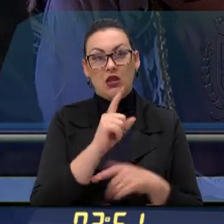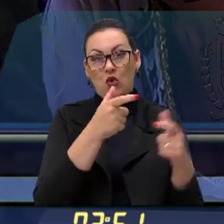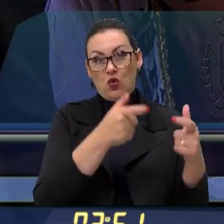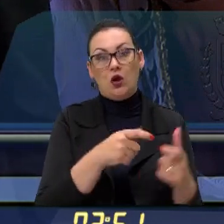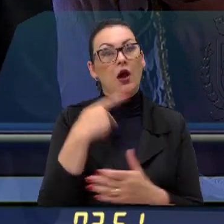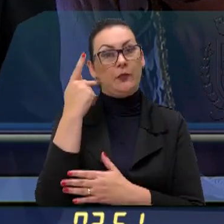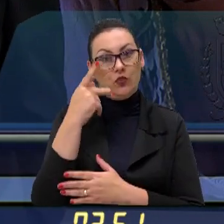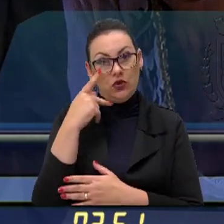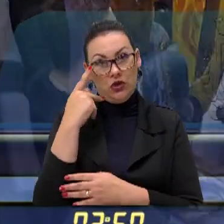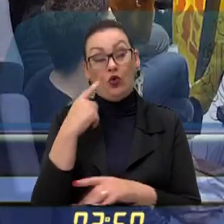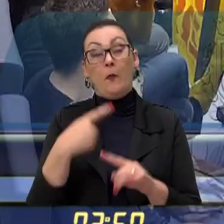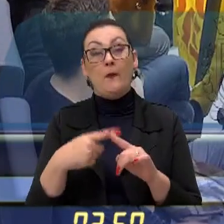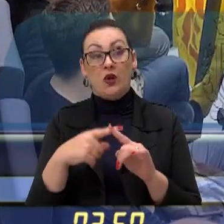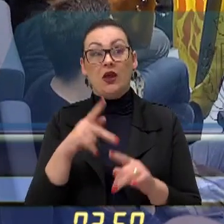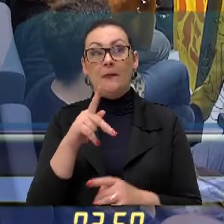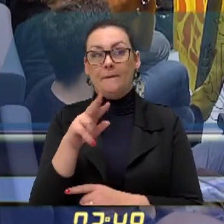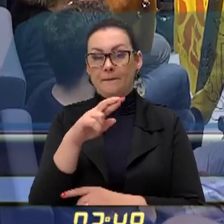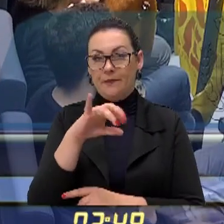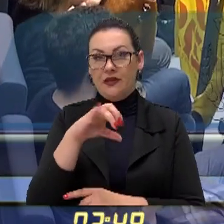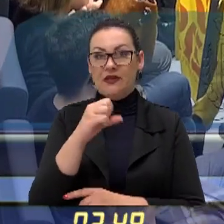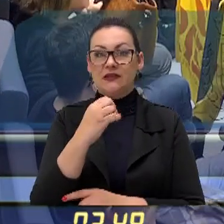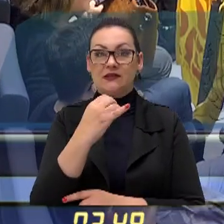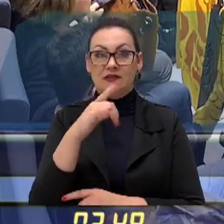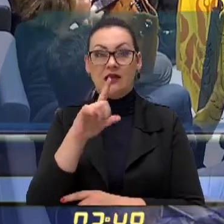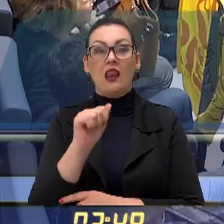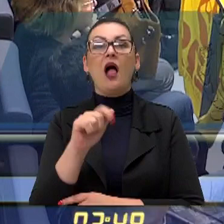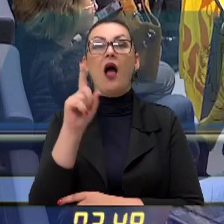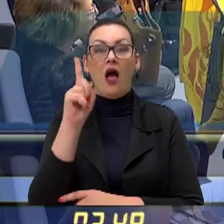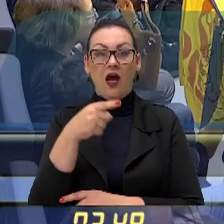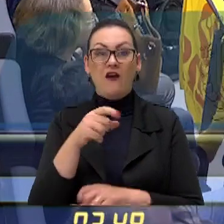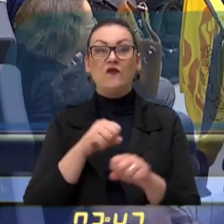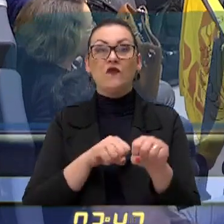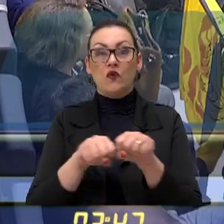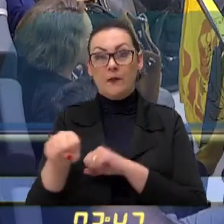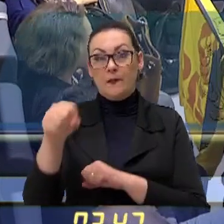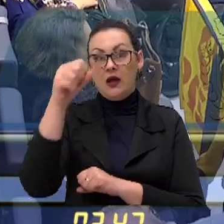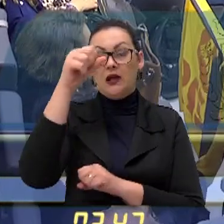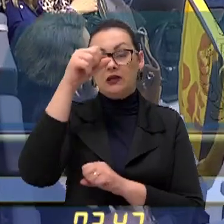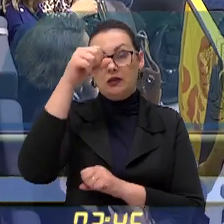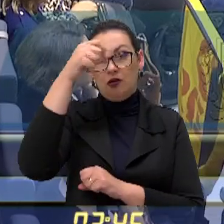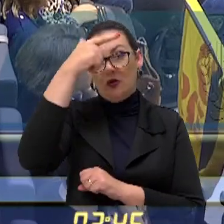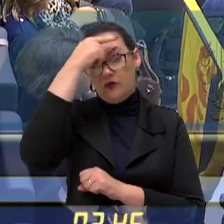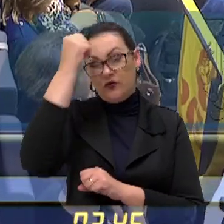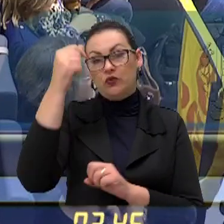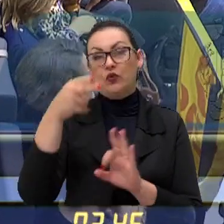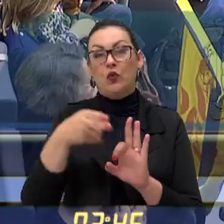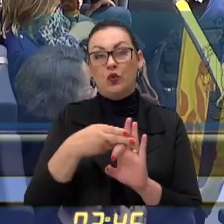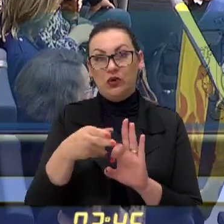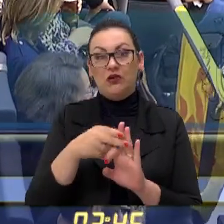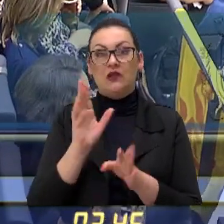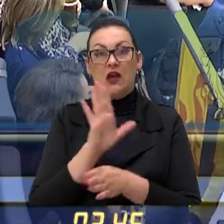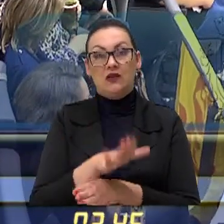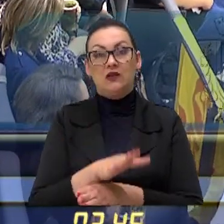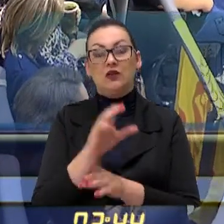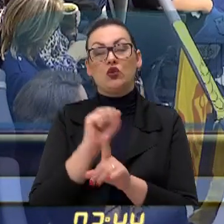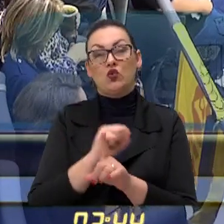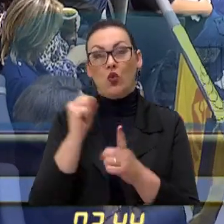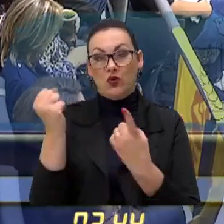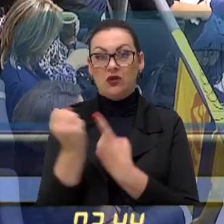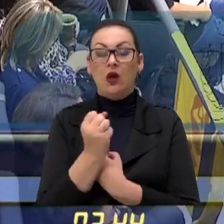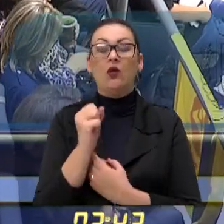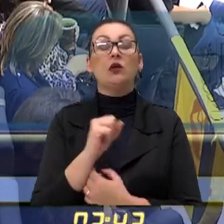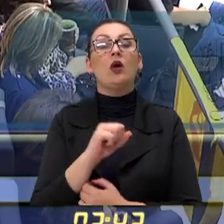muito competente. Ela é formada pela nossa universidade da Unisc, em assistente social, portanto, ela